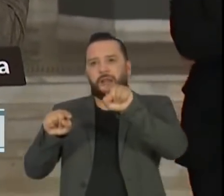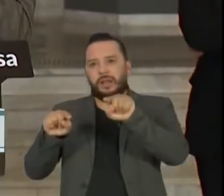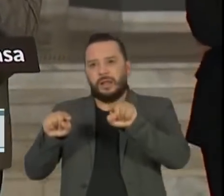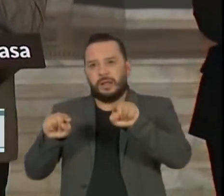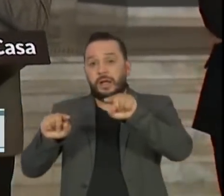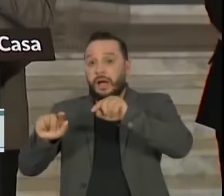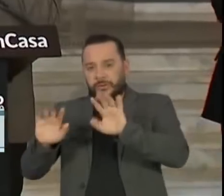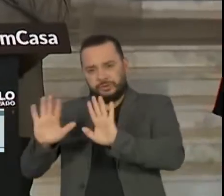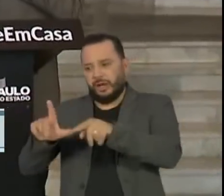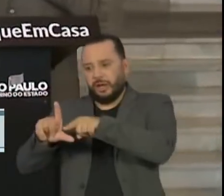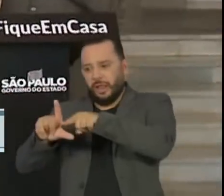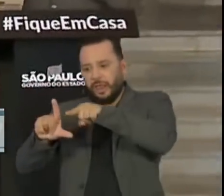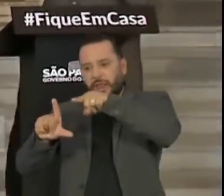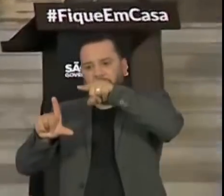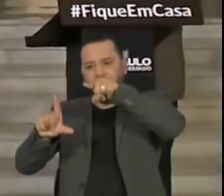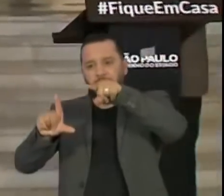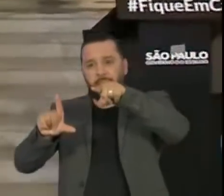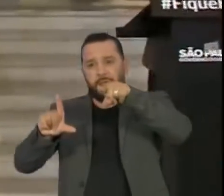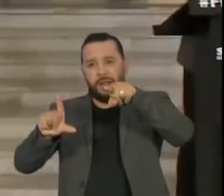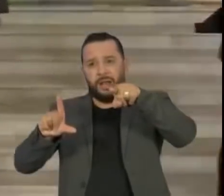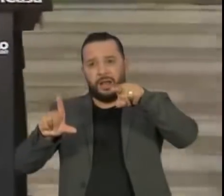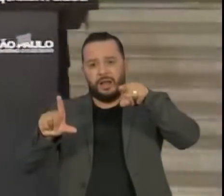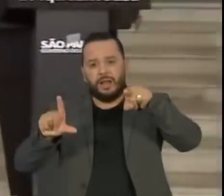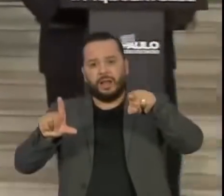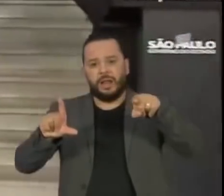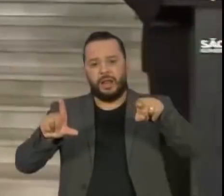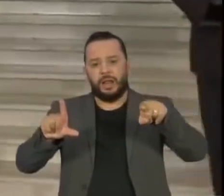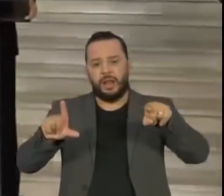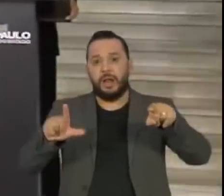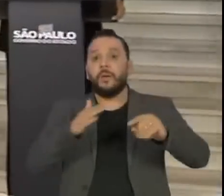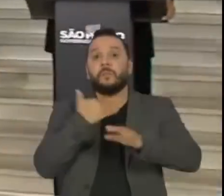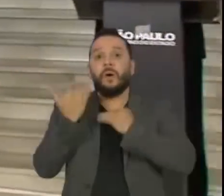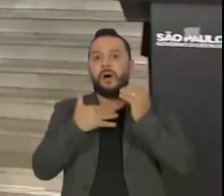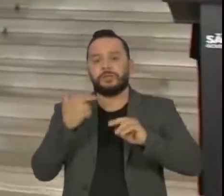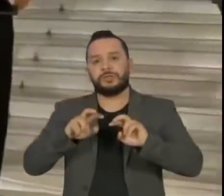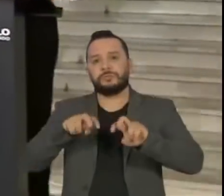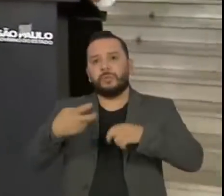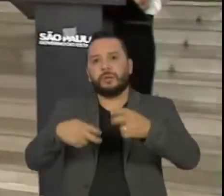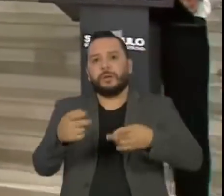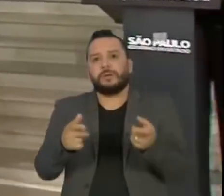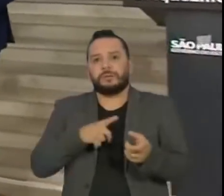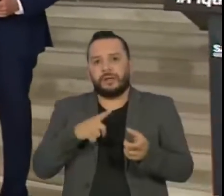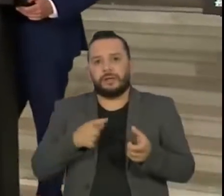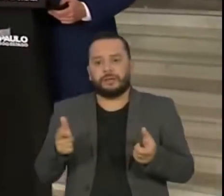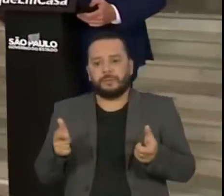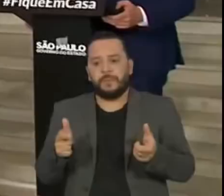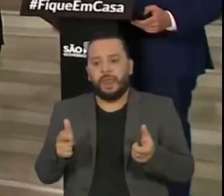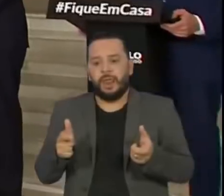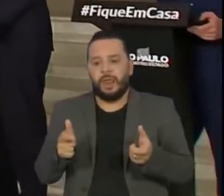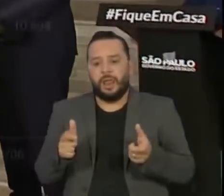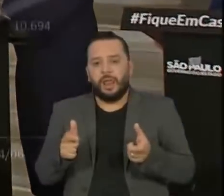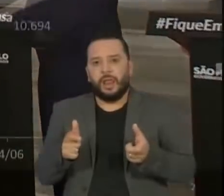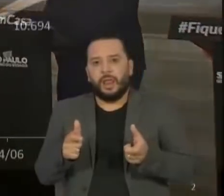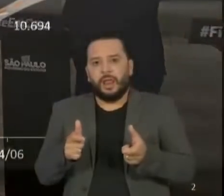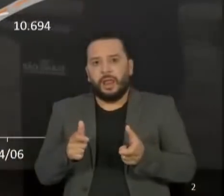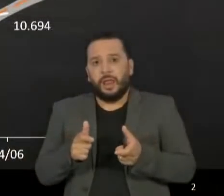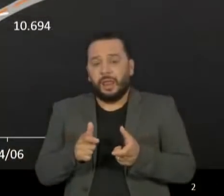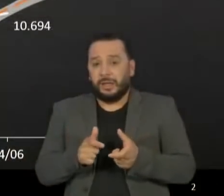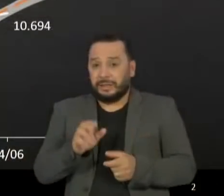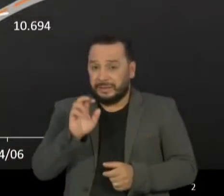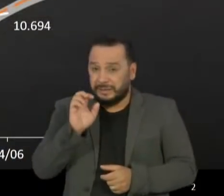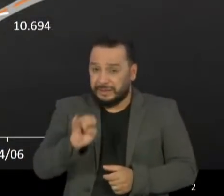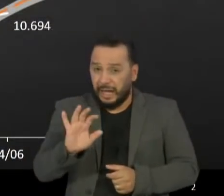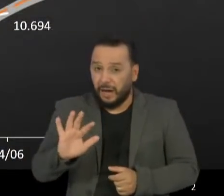vem caindo. Então, o número de óbitos está sendo menor. Então, se ocorrer na mesma